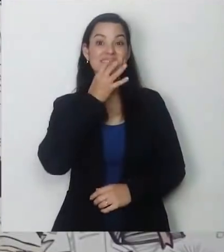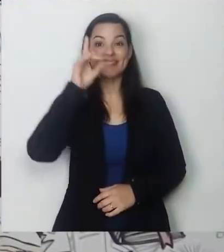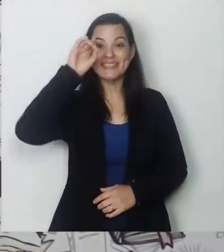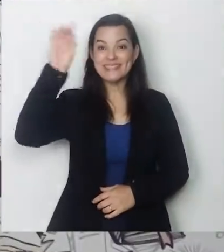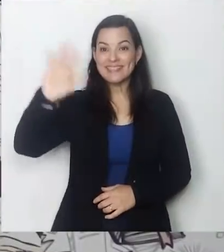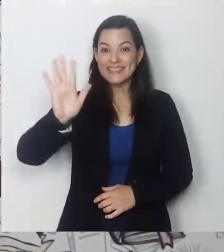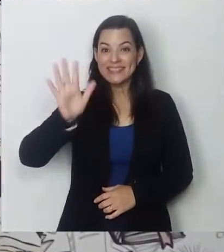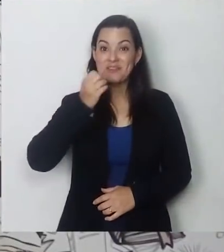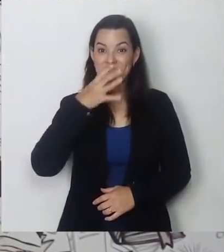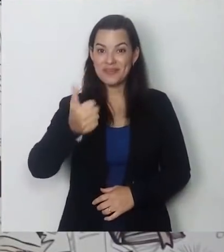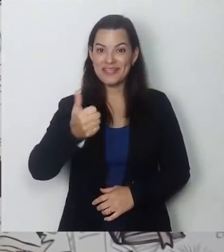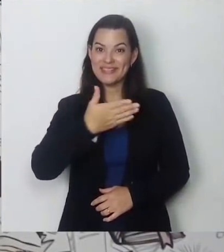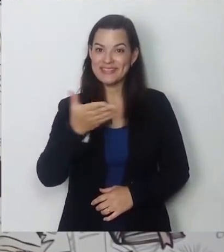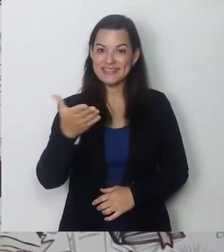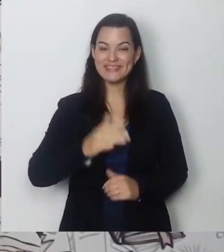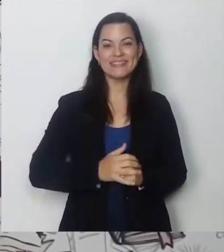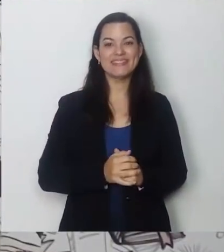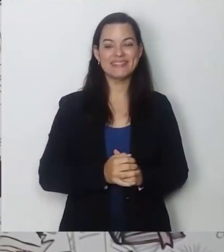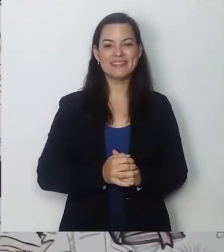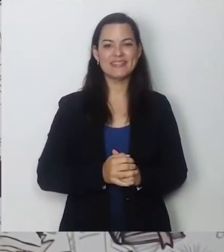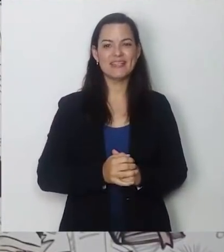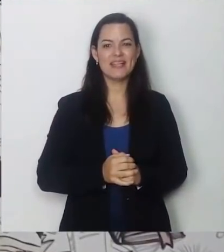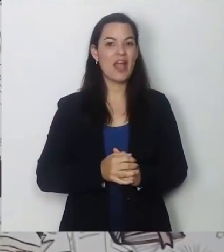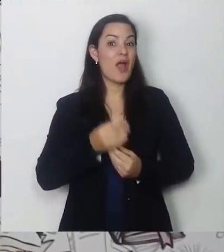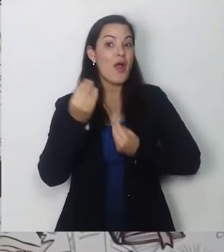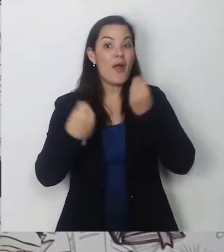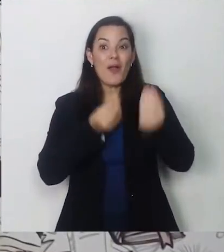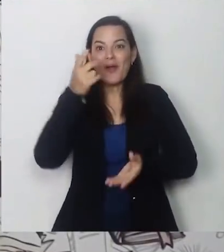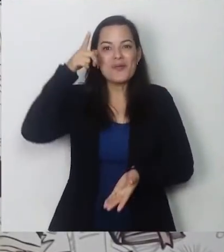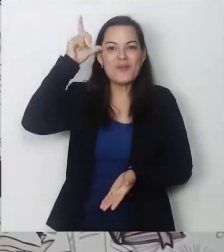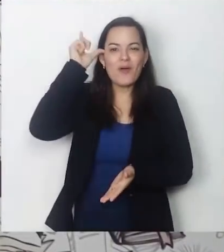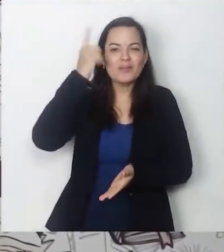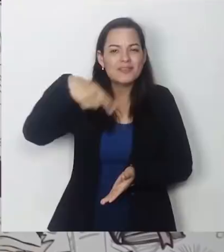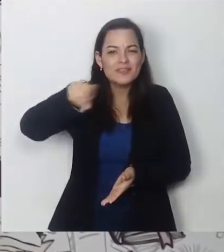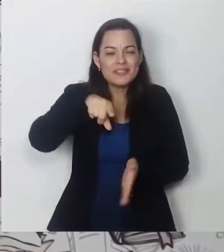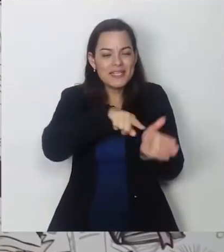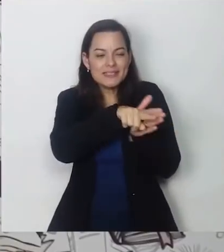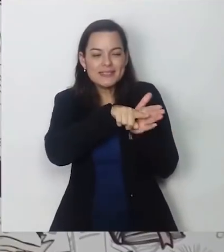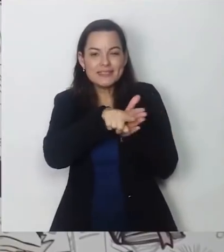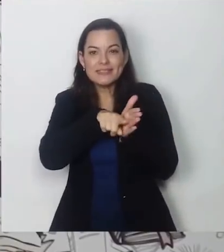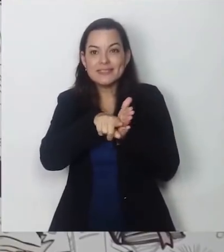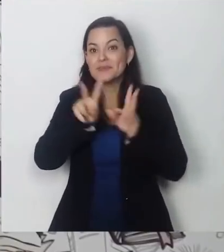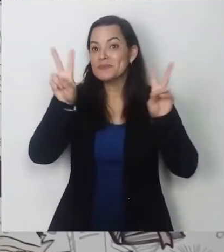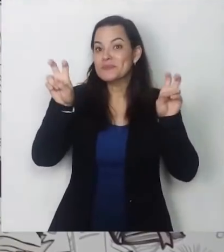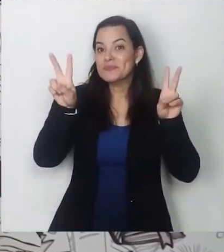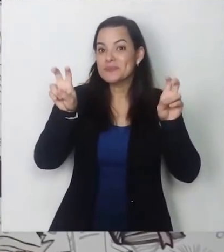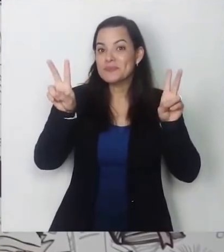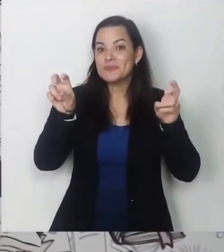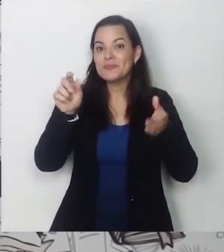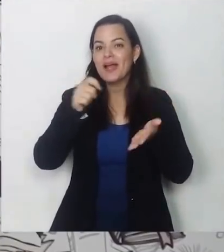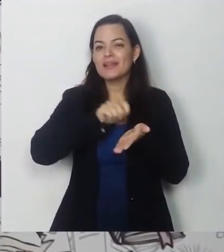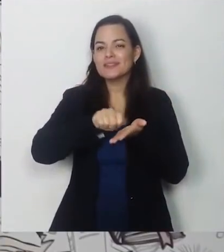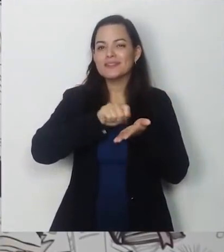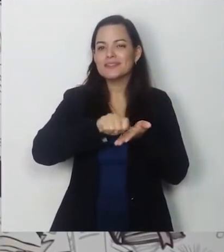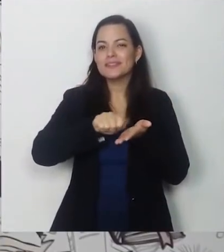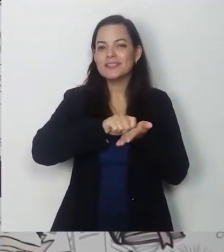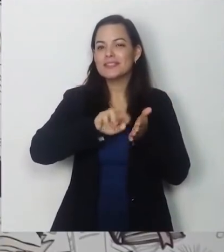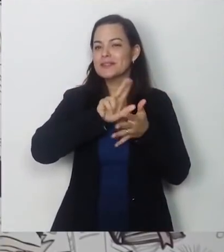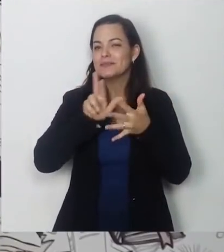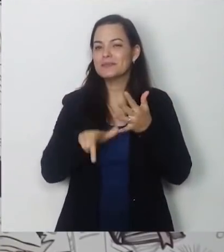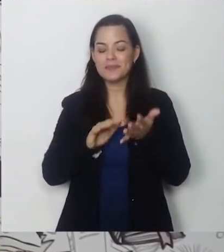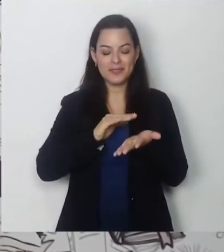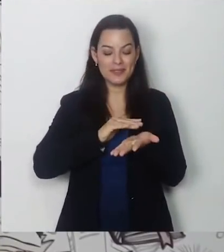Bom dia, turma, tudo bem? Como foram as investigações ontem sobre a escrita Braille?